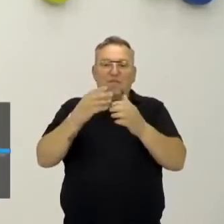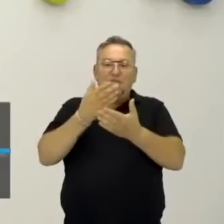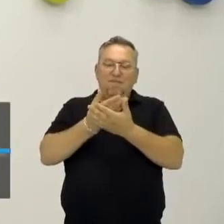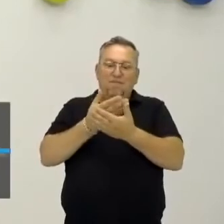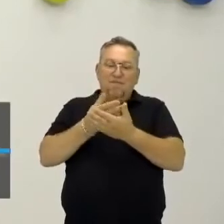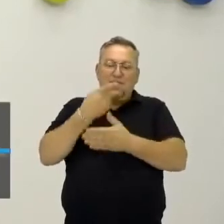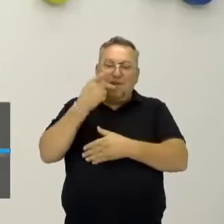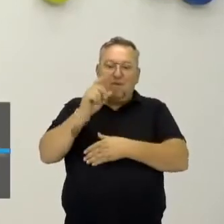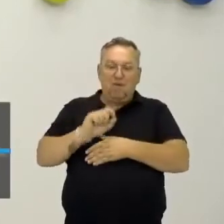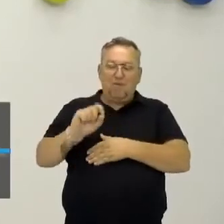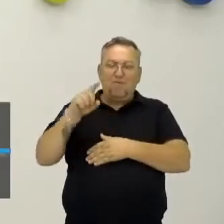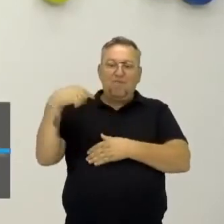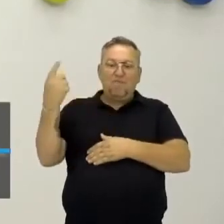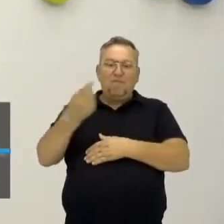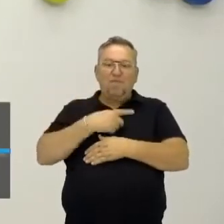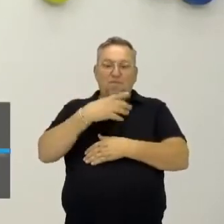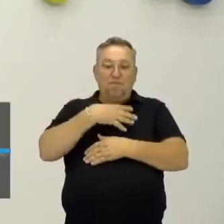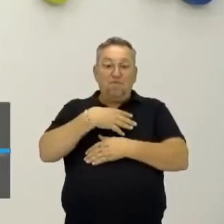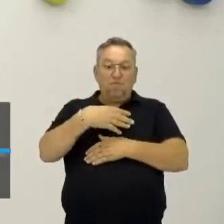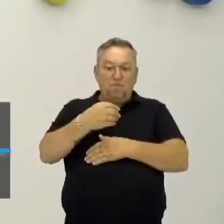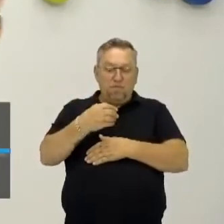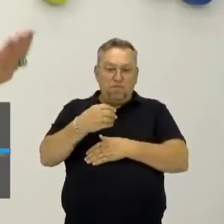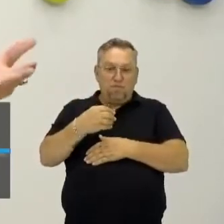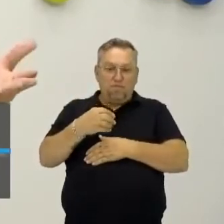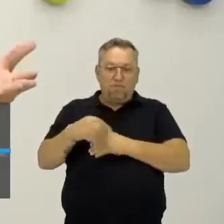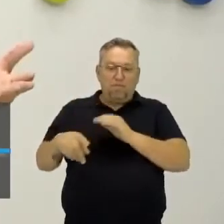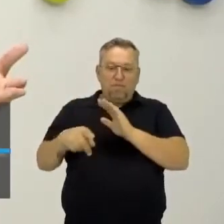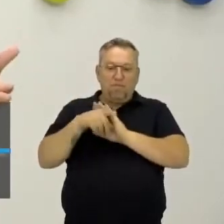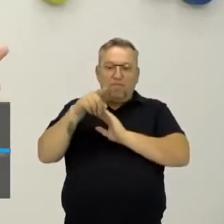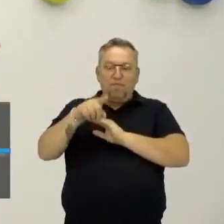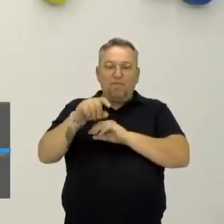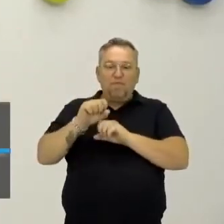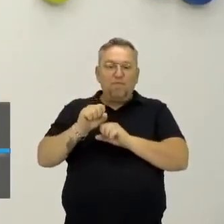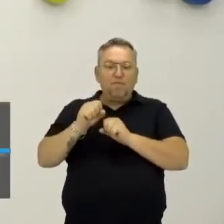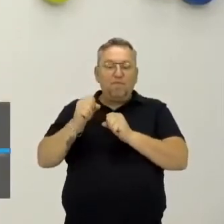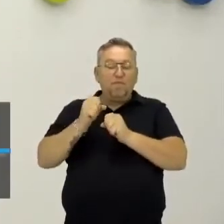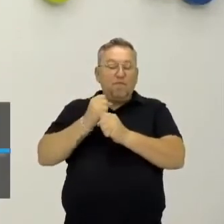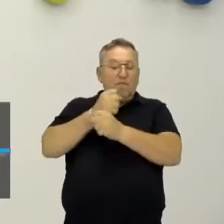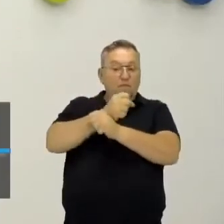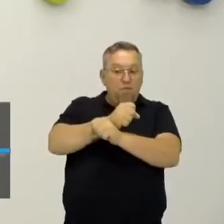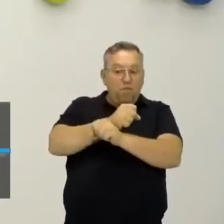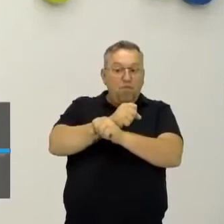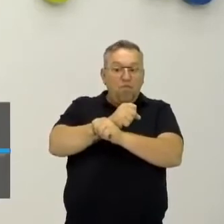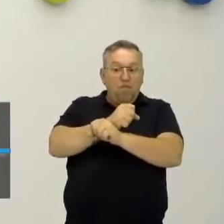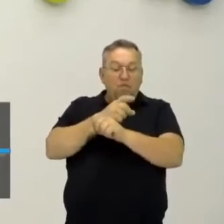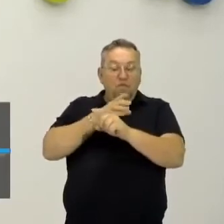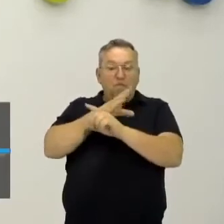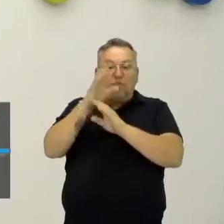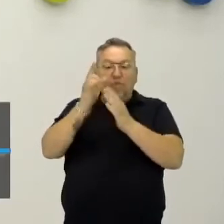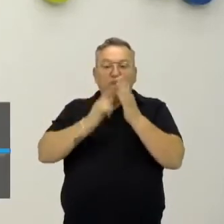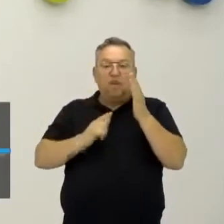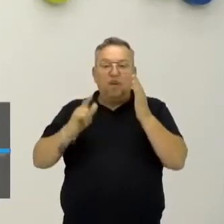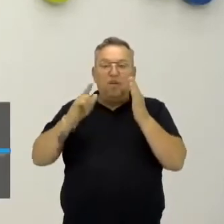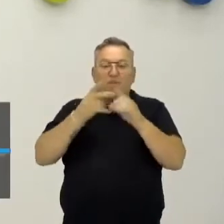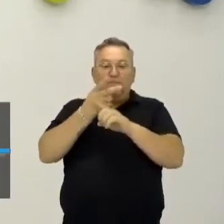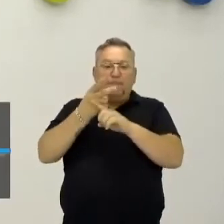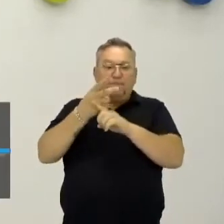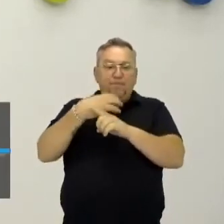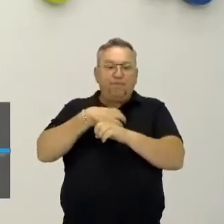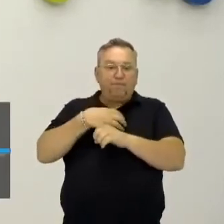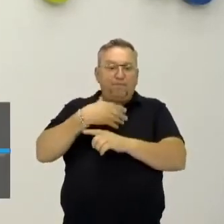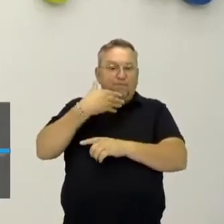o seguinte, que nós somos filhos e netos daqueles escravizados que foram para os quilombos, que lutaram e